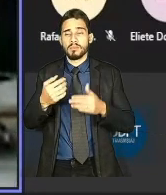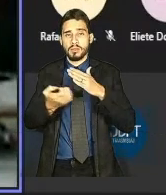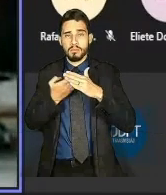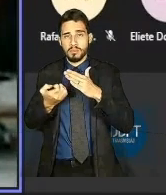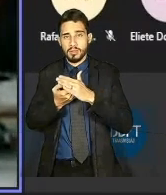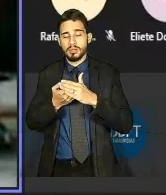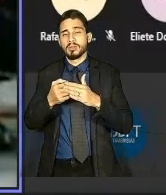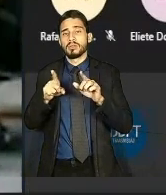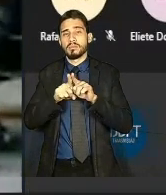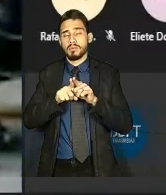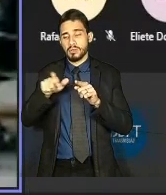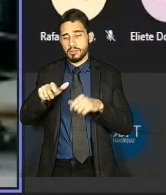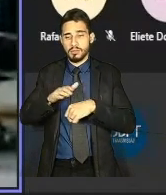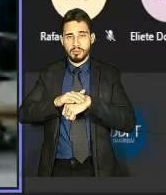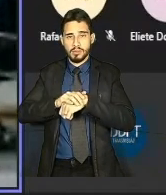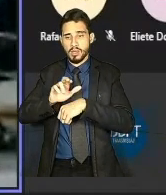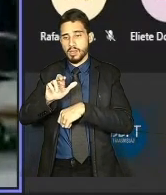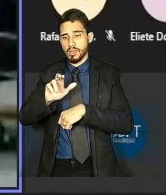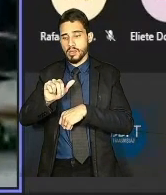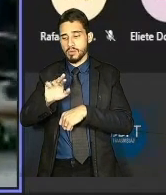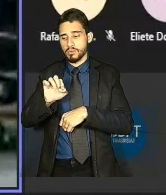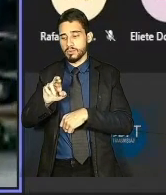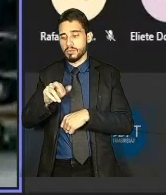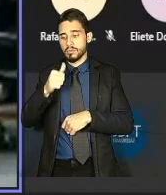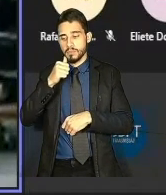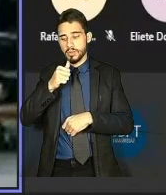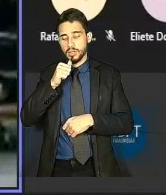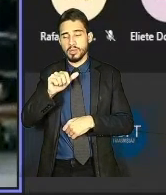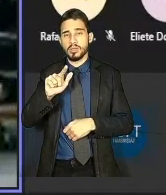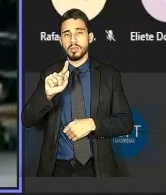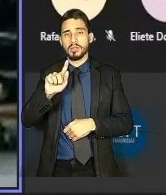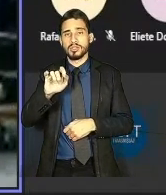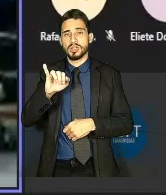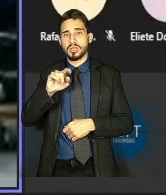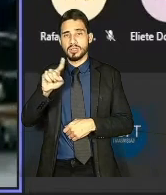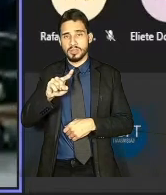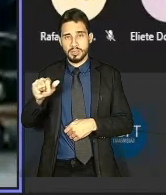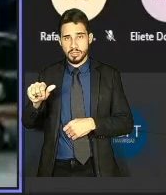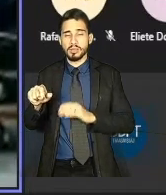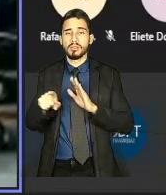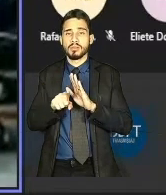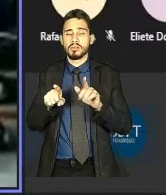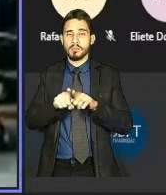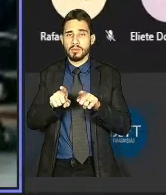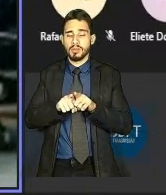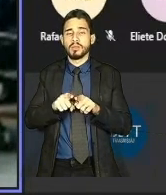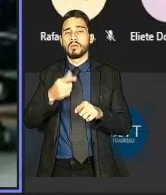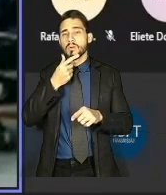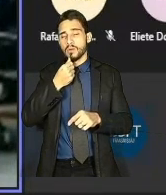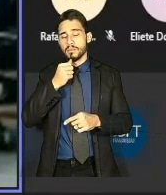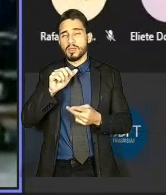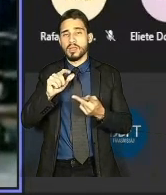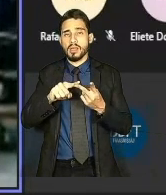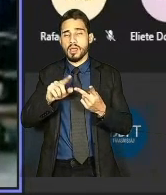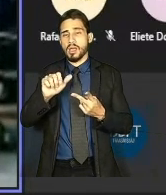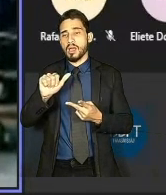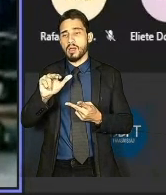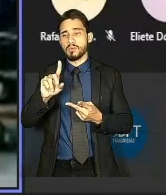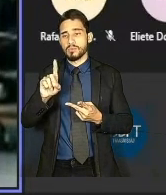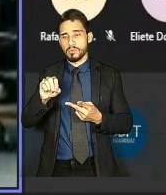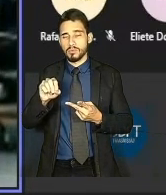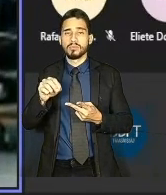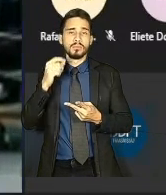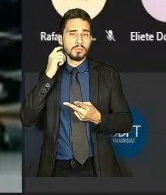pela apelante, Geisa Maria Pontes Melo, inscrito o doutor Auro Vidigal de Oliveira.